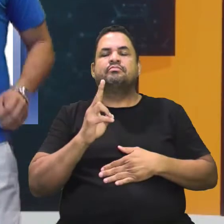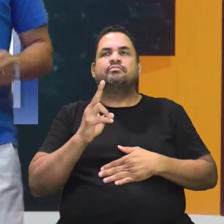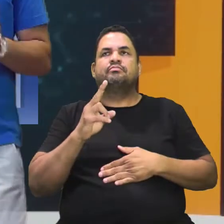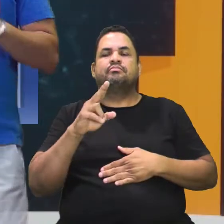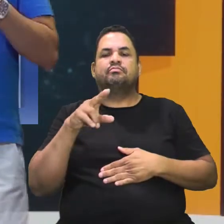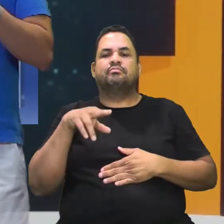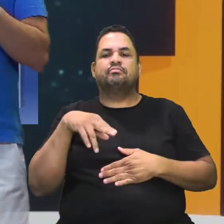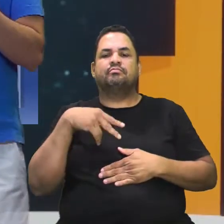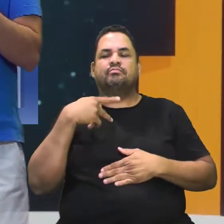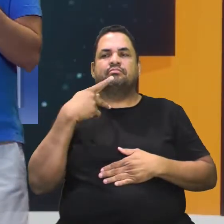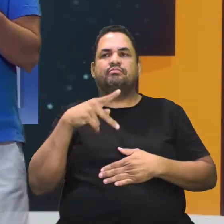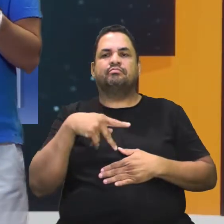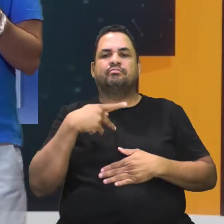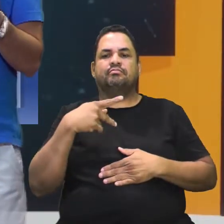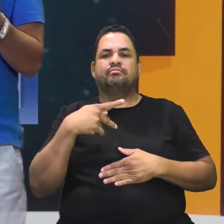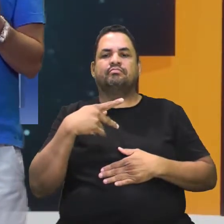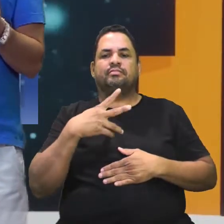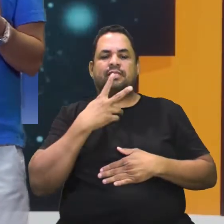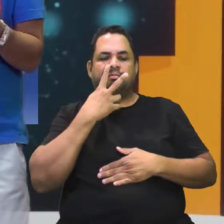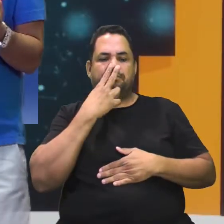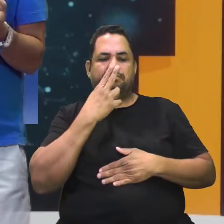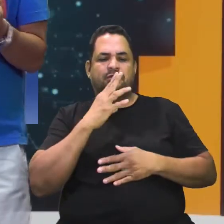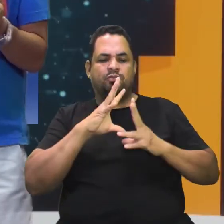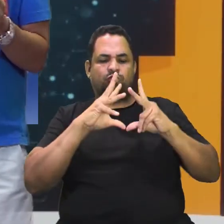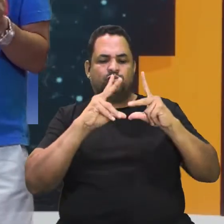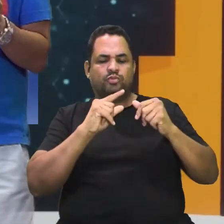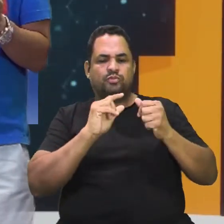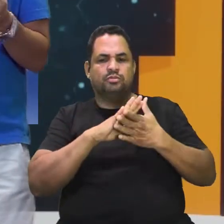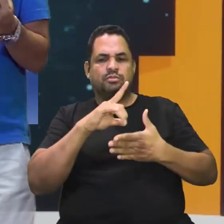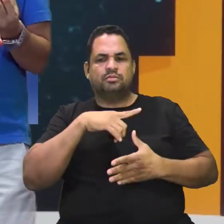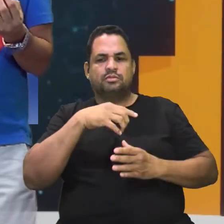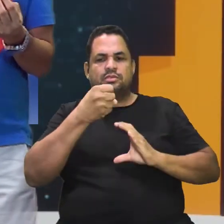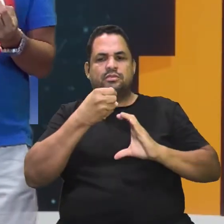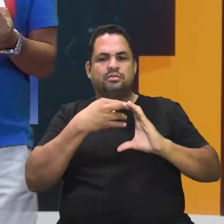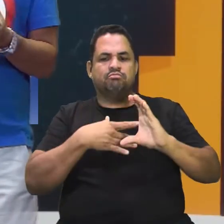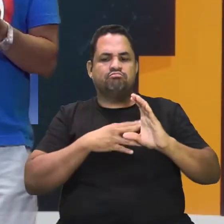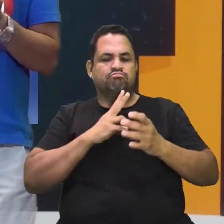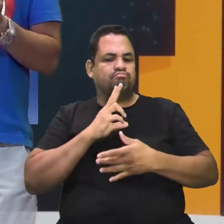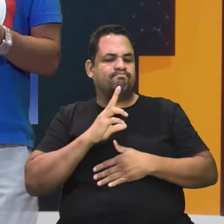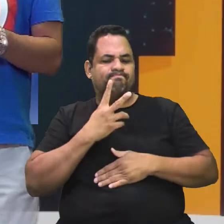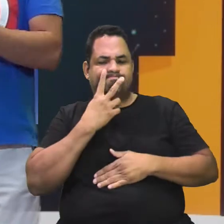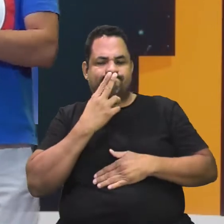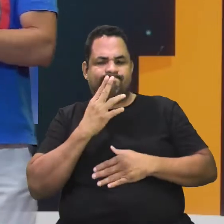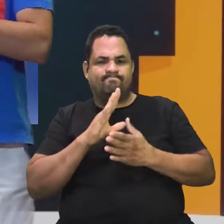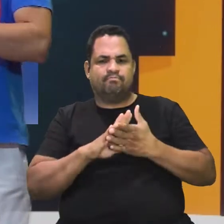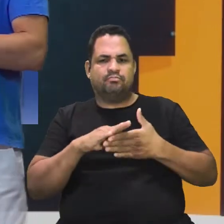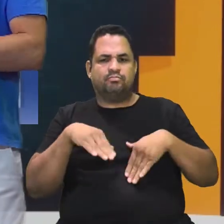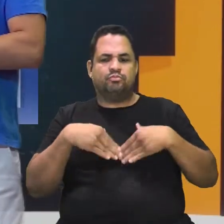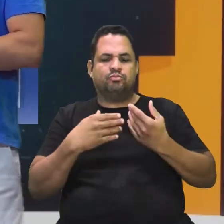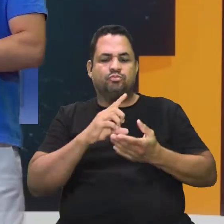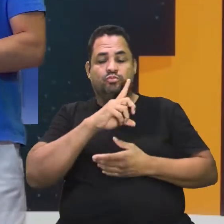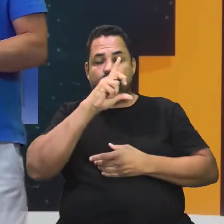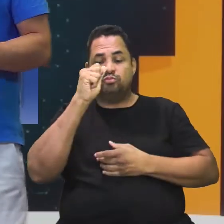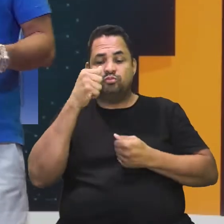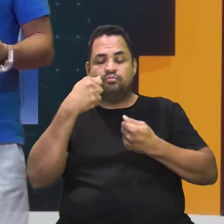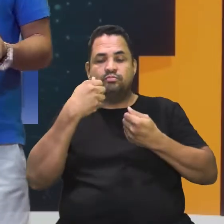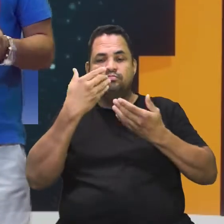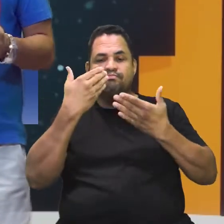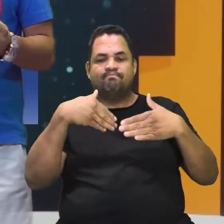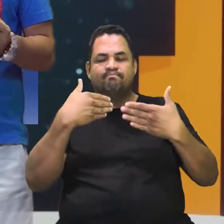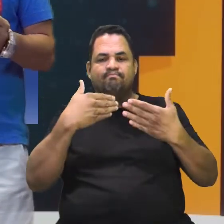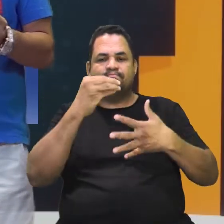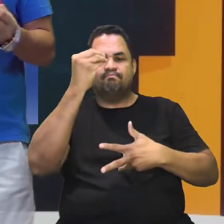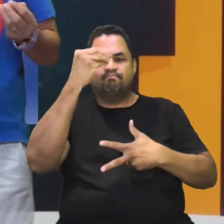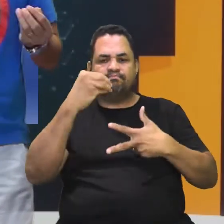o seguinte, como é muito parecido, tudo tem as características quase que iguais, no dia da prova do Enem, quando ele